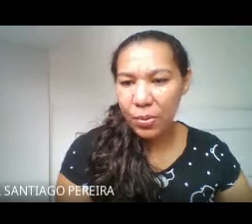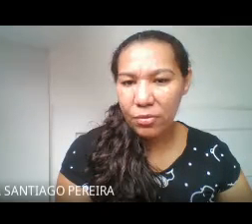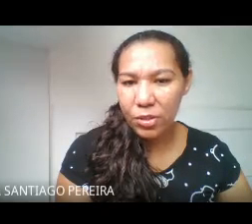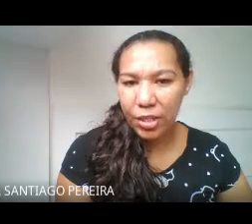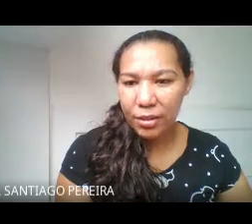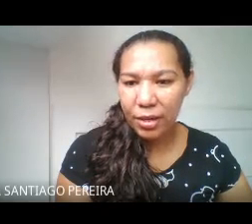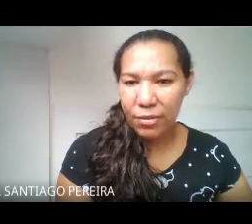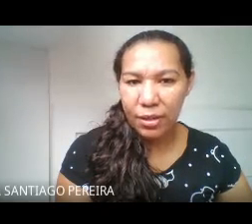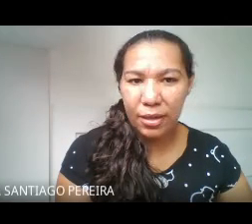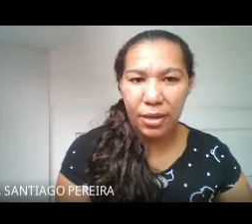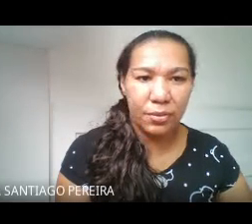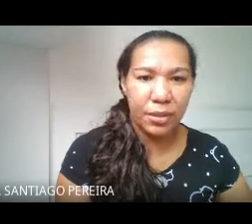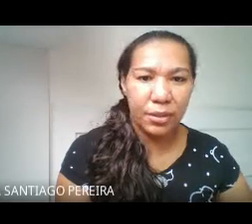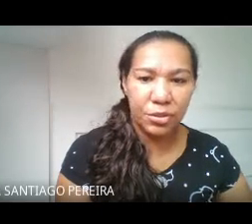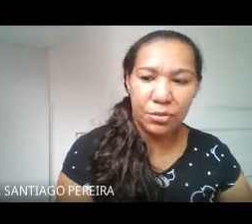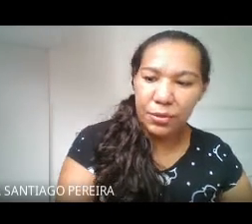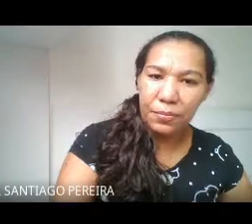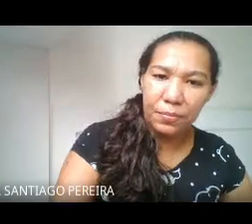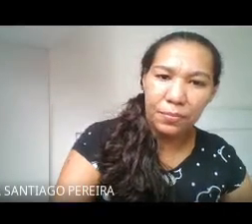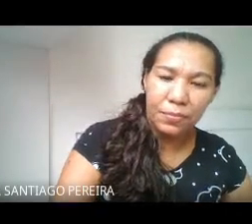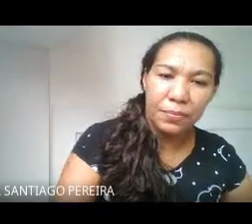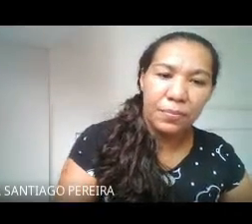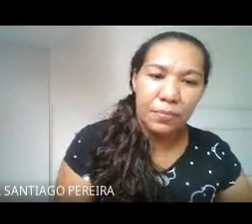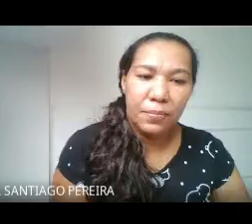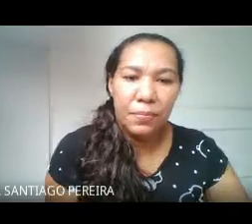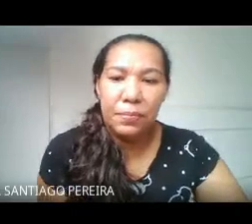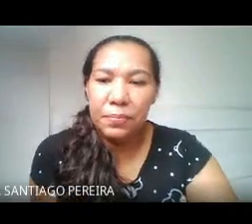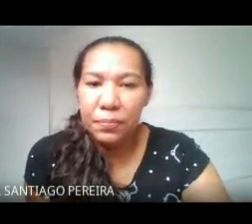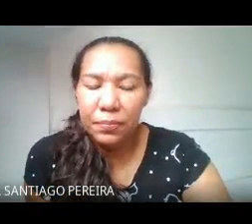Mas é só porque é com vocês já querem travar agora. Deixa eu ver.